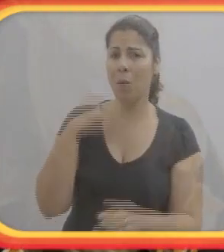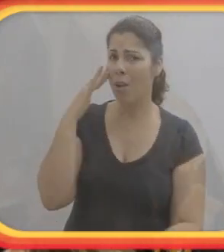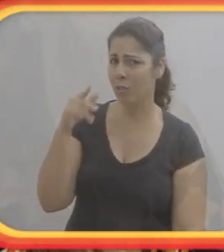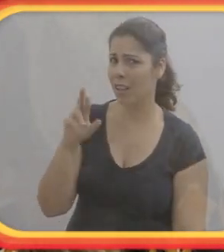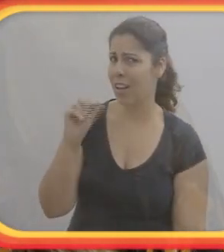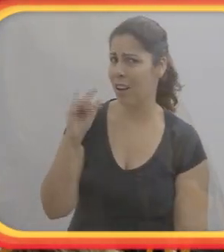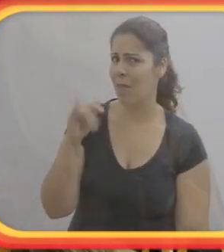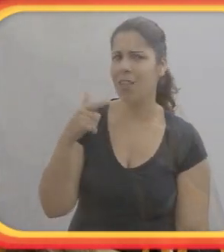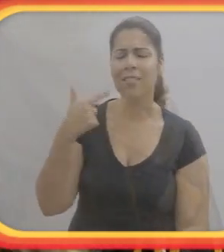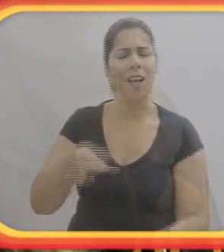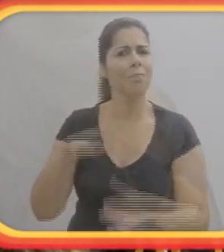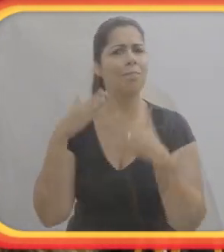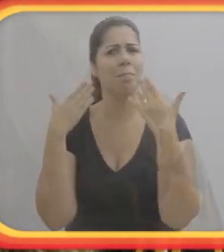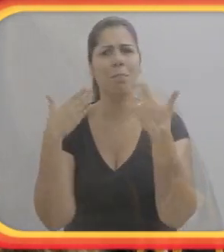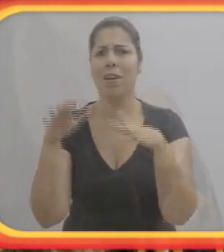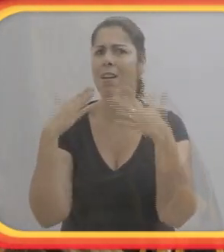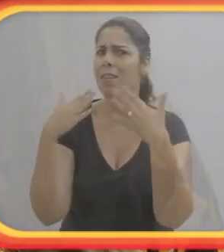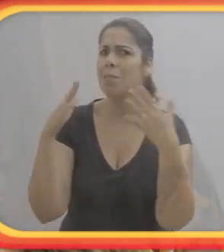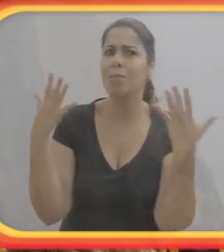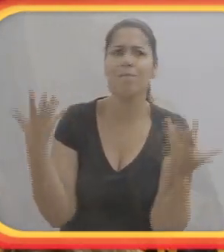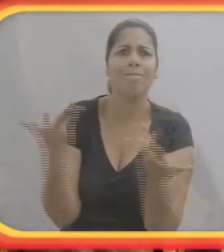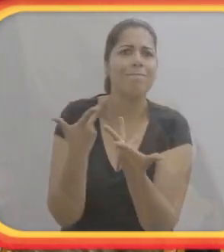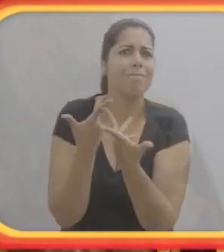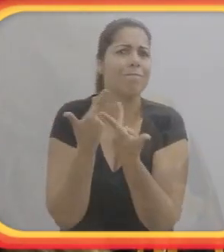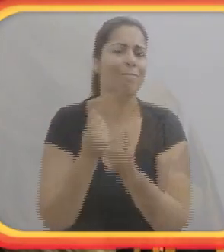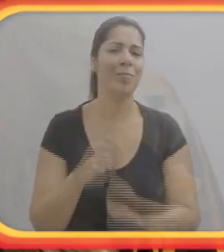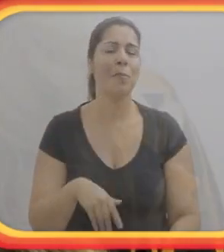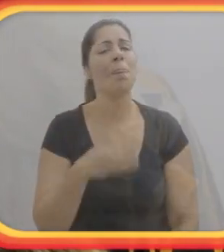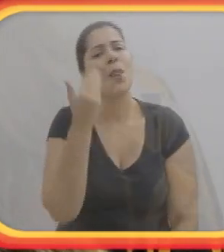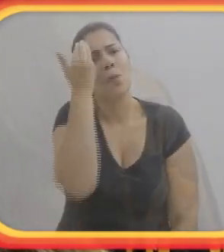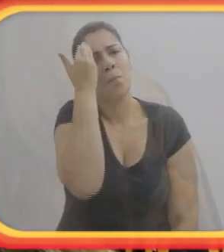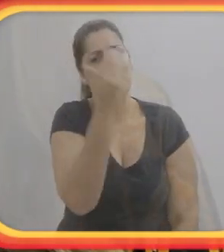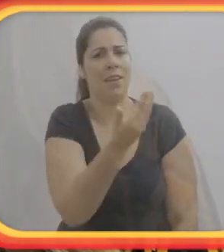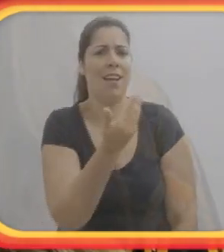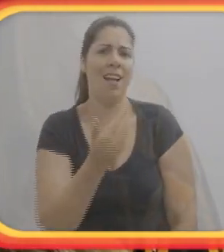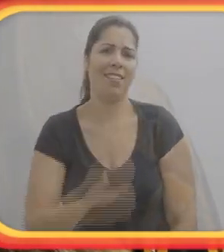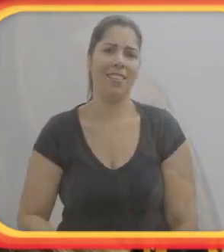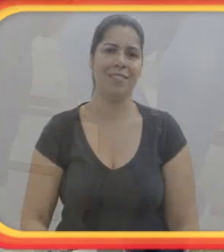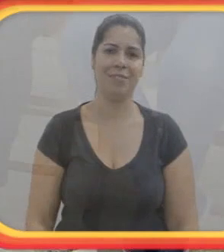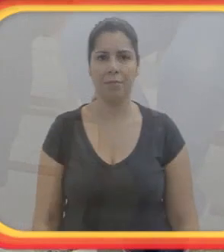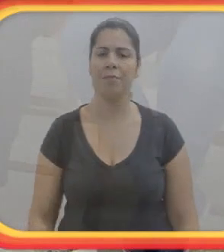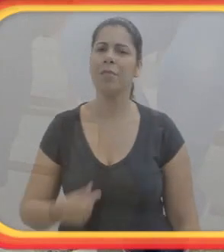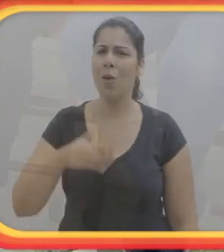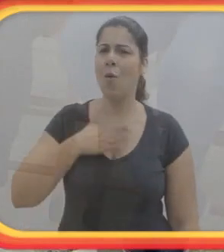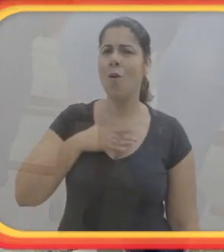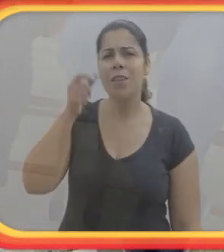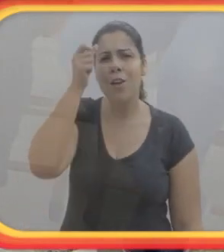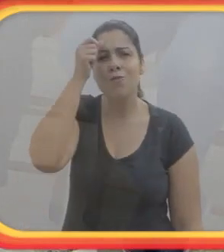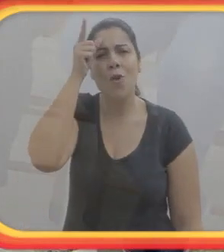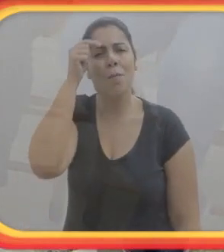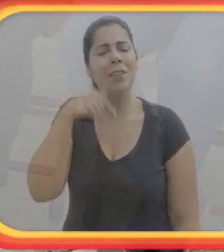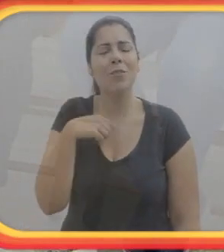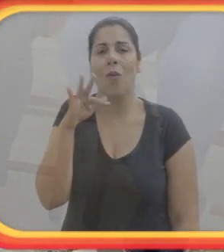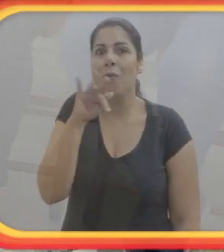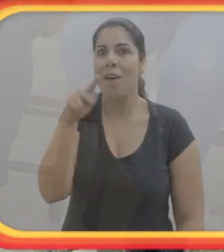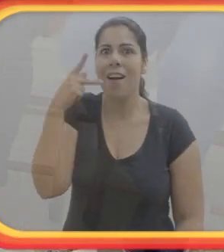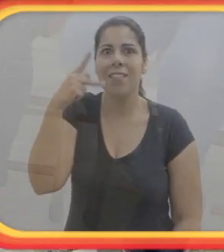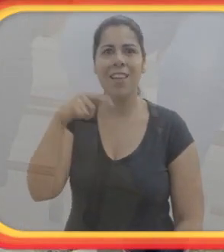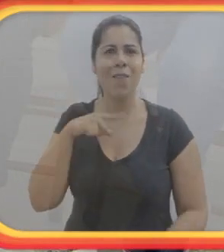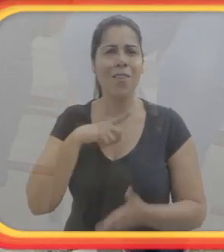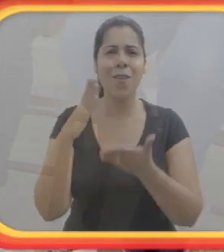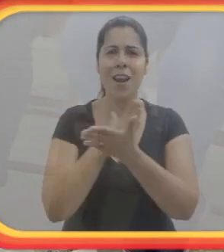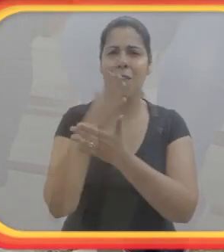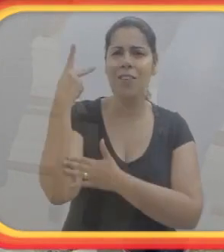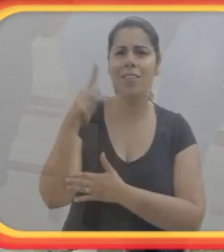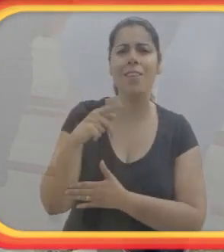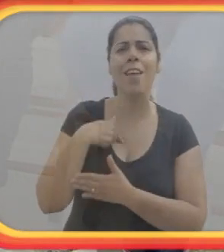autismo são capazes, né? Desmistifica essa questão e serve de esperança,